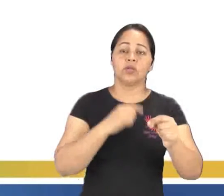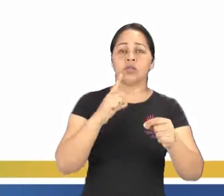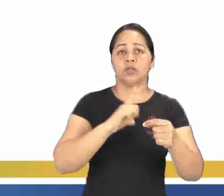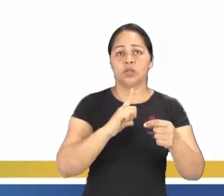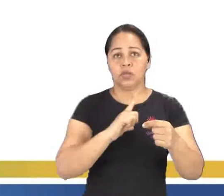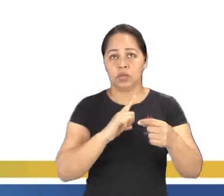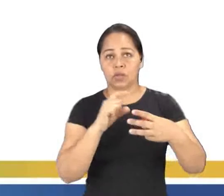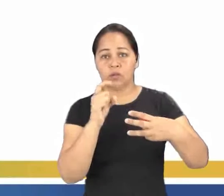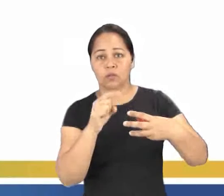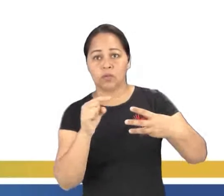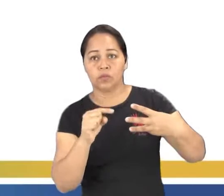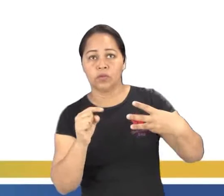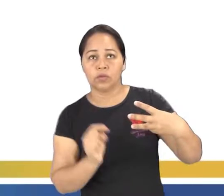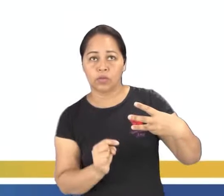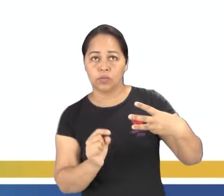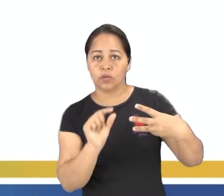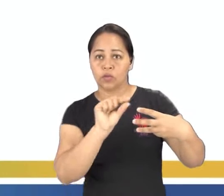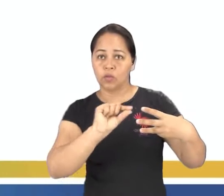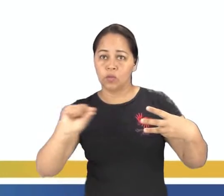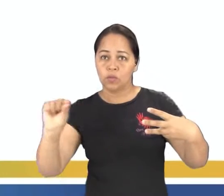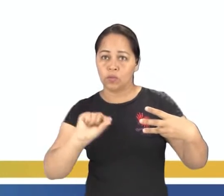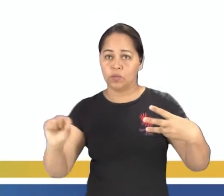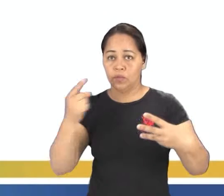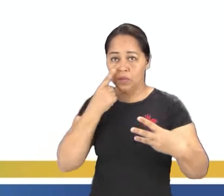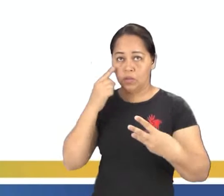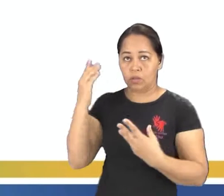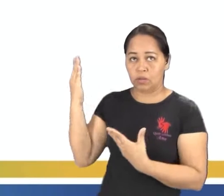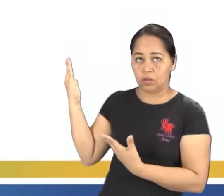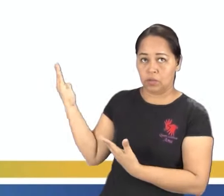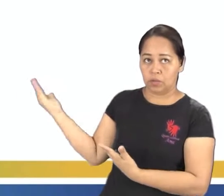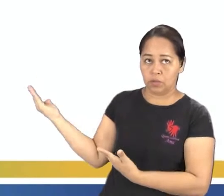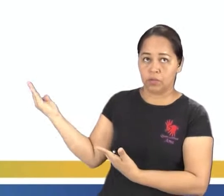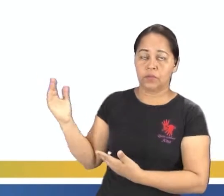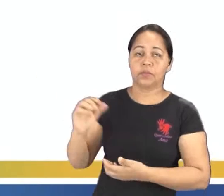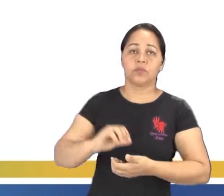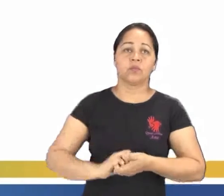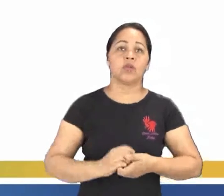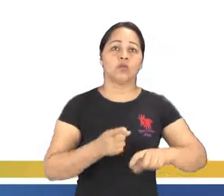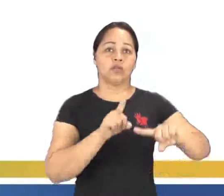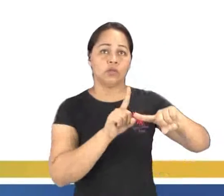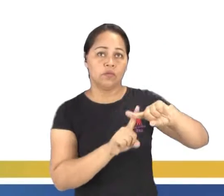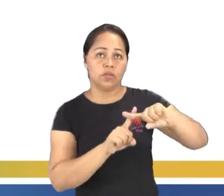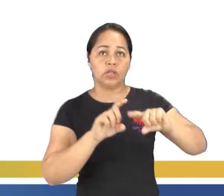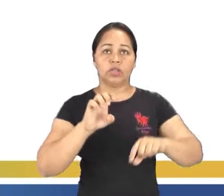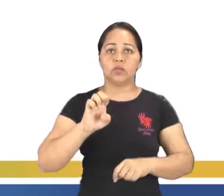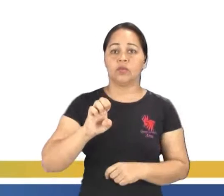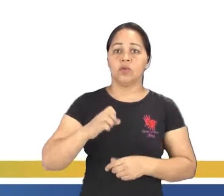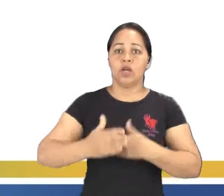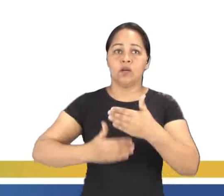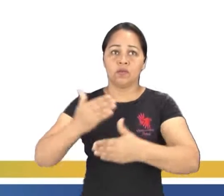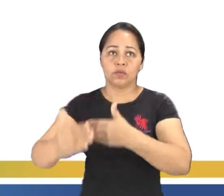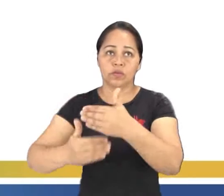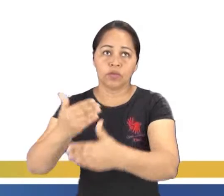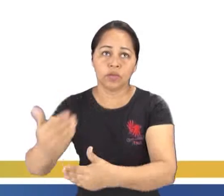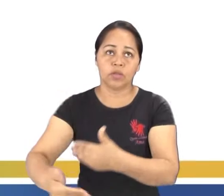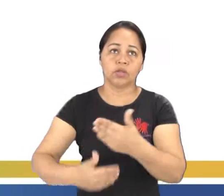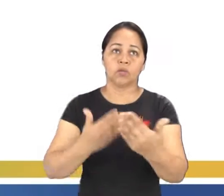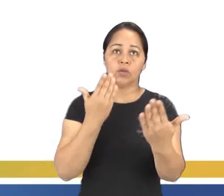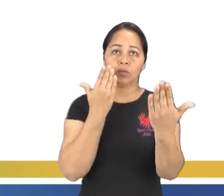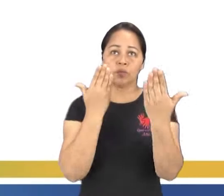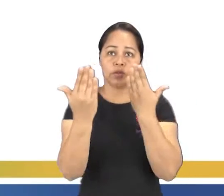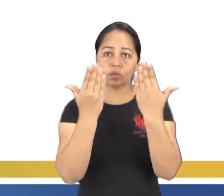E foi muito essencial esse apego a essas tendências para provar que existia uma